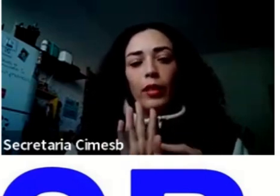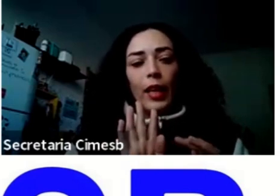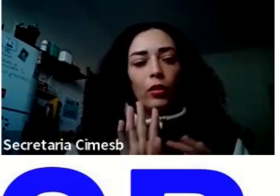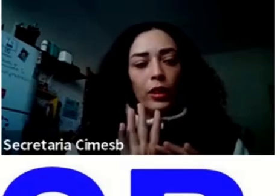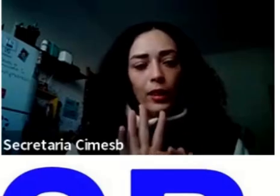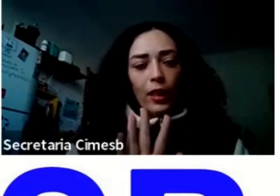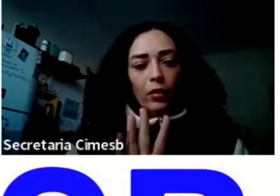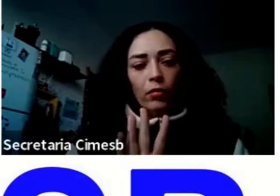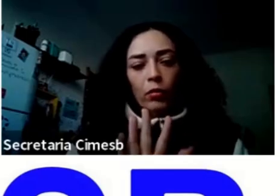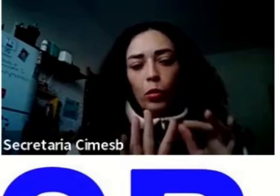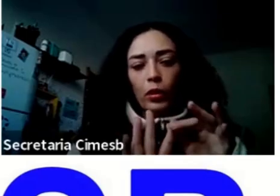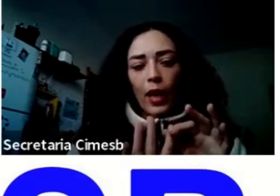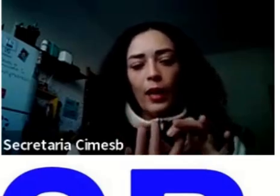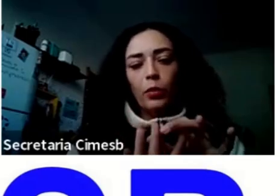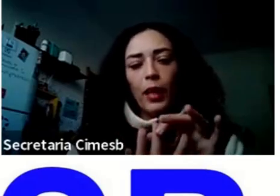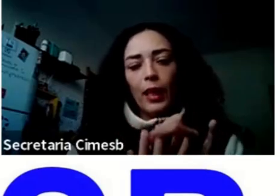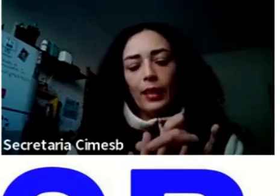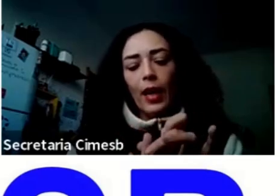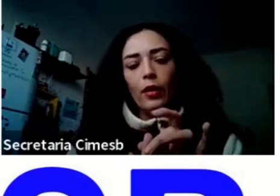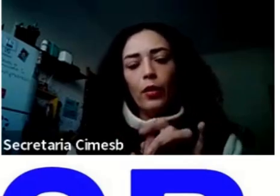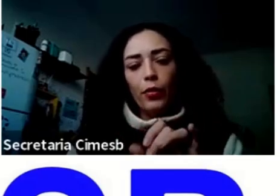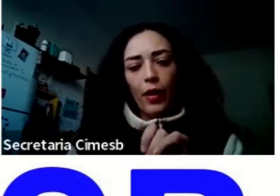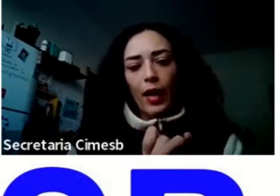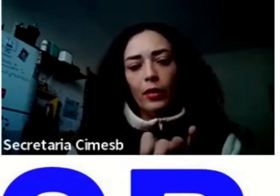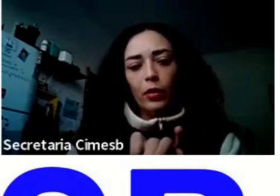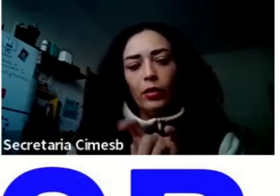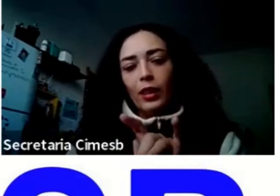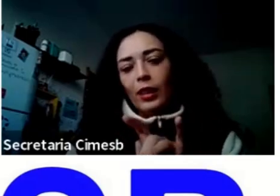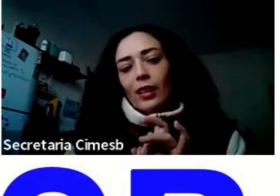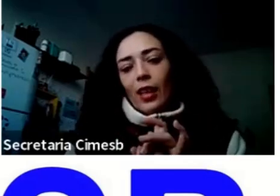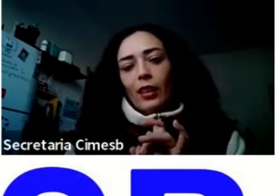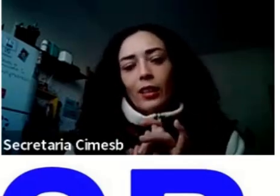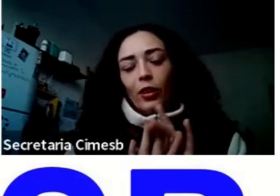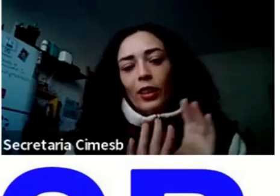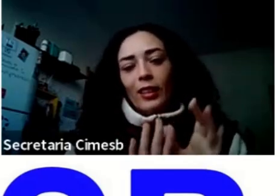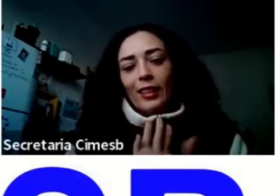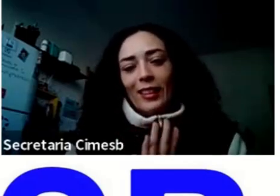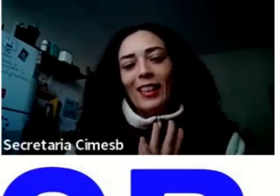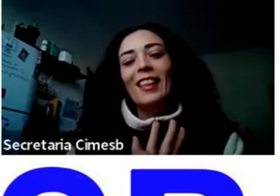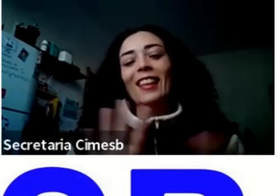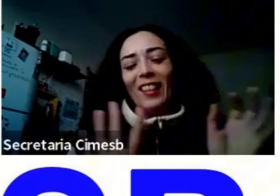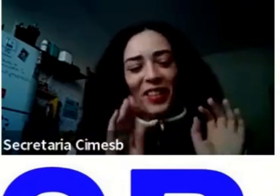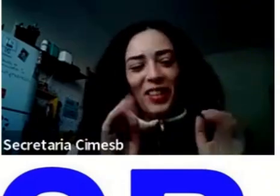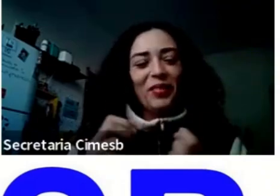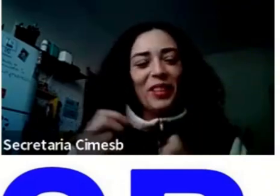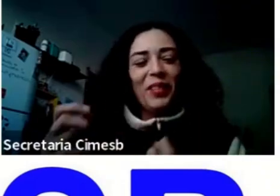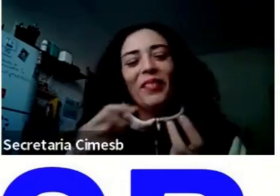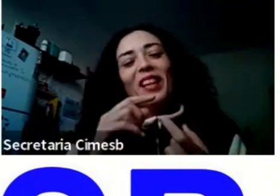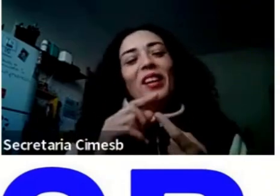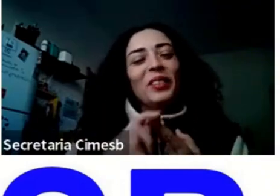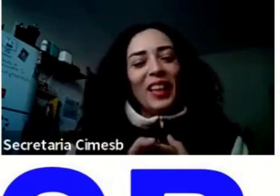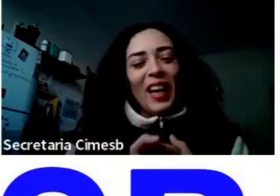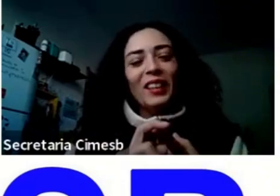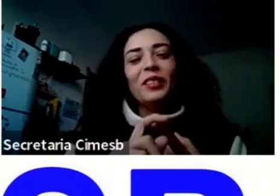surdo só não tem a audição, o tato, o paladar, o olfato e... Ai, que ó, já esqueci. Calma aí, vamos